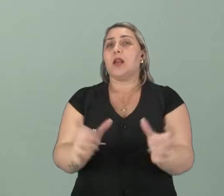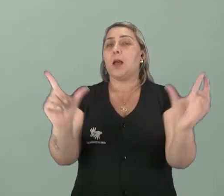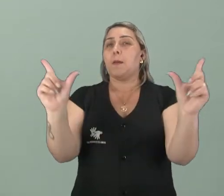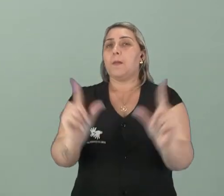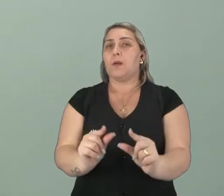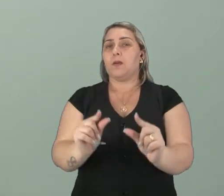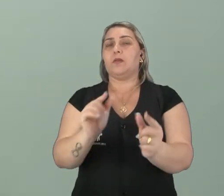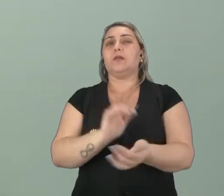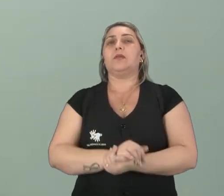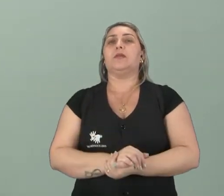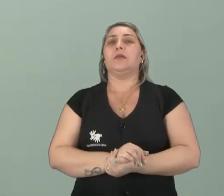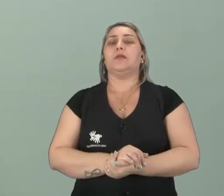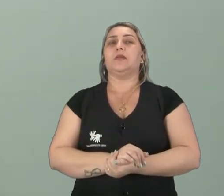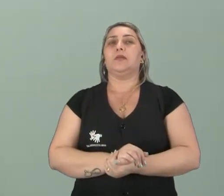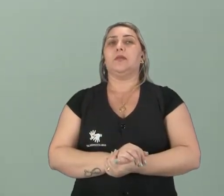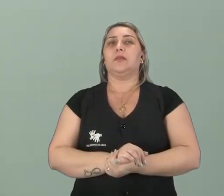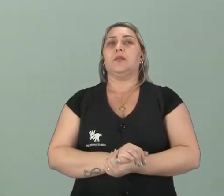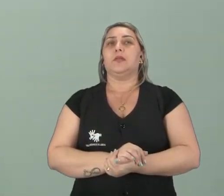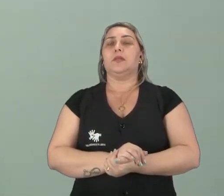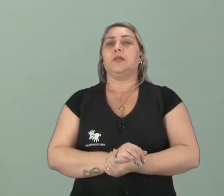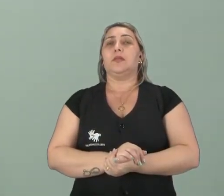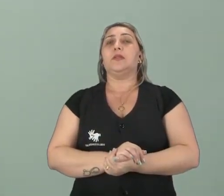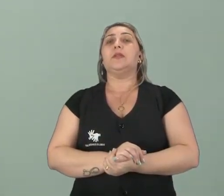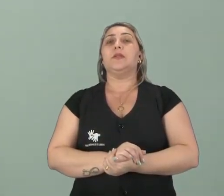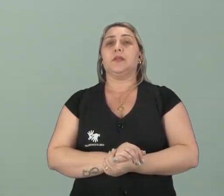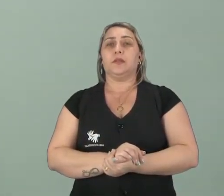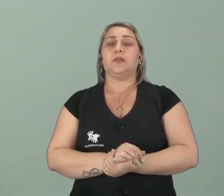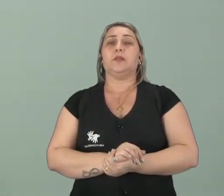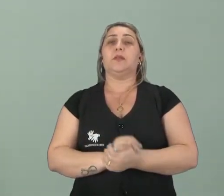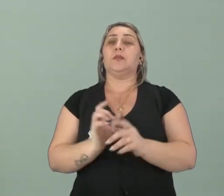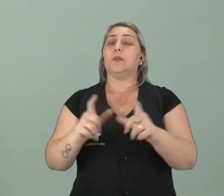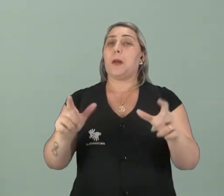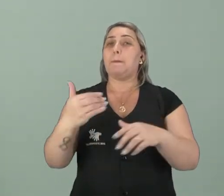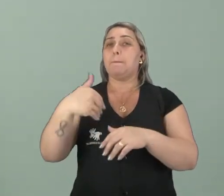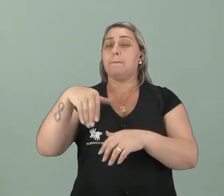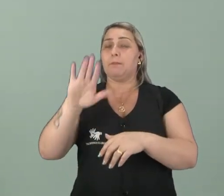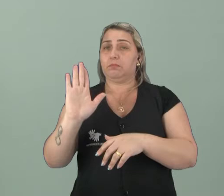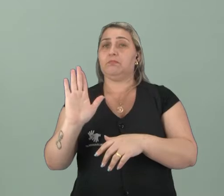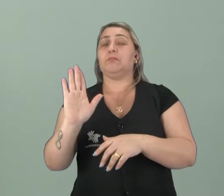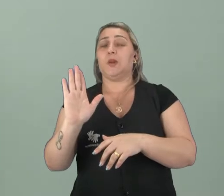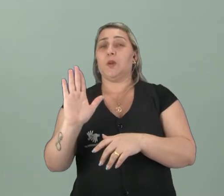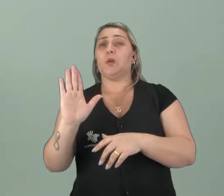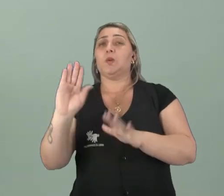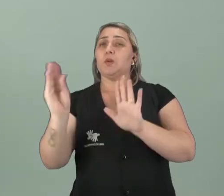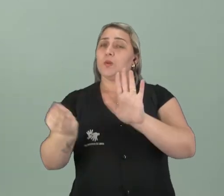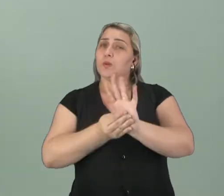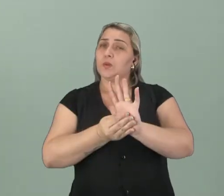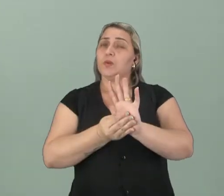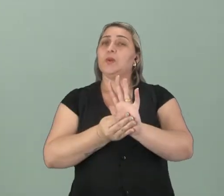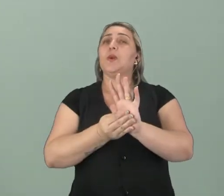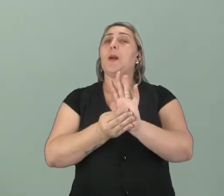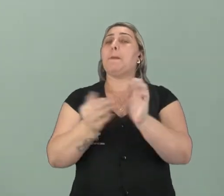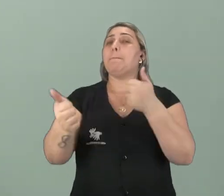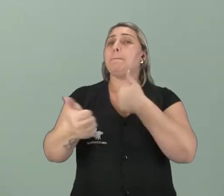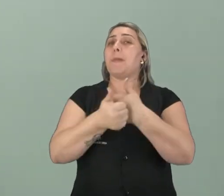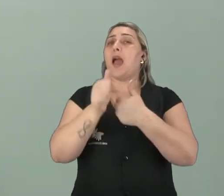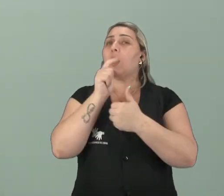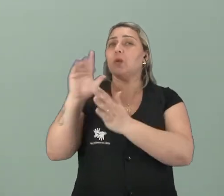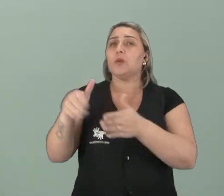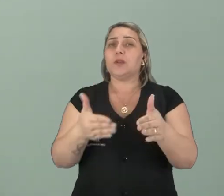pouco prestigiadas para a elite ou para a classe mais abonada, você coloca aí as margens dos